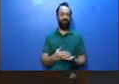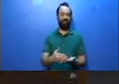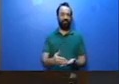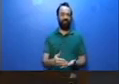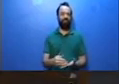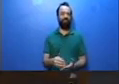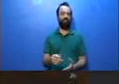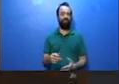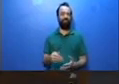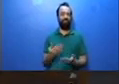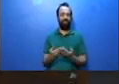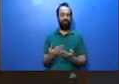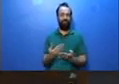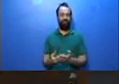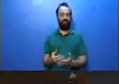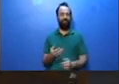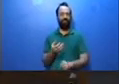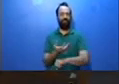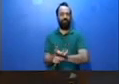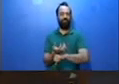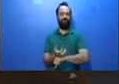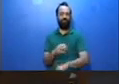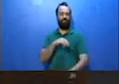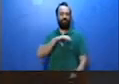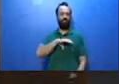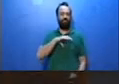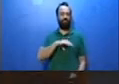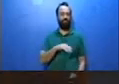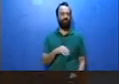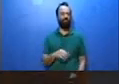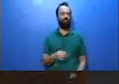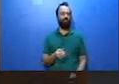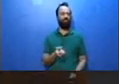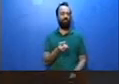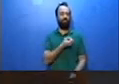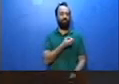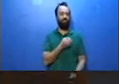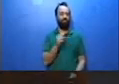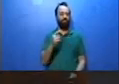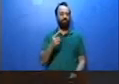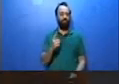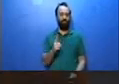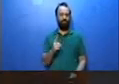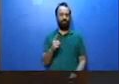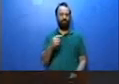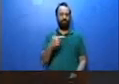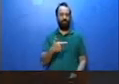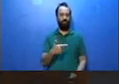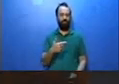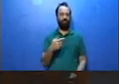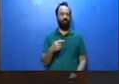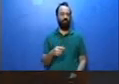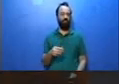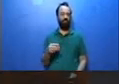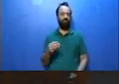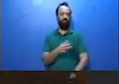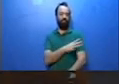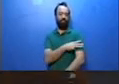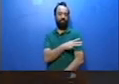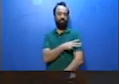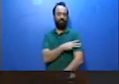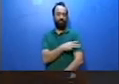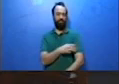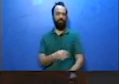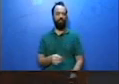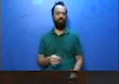de português, aula de número 17 do terceiro ano,